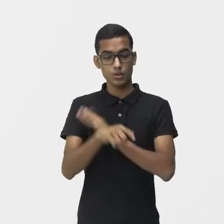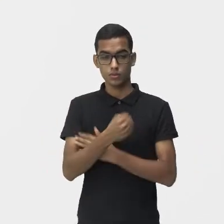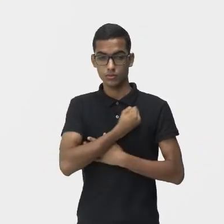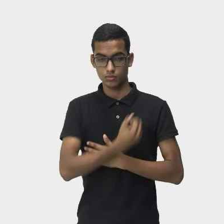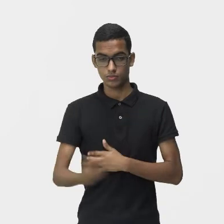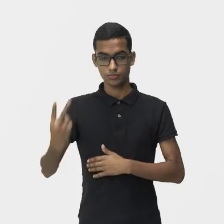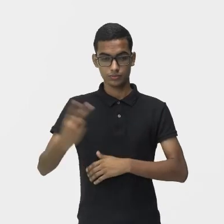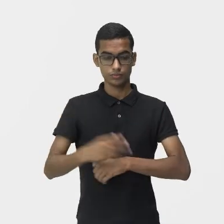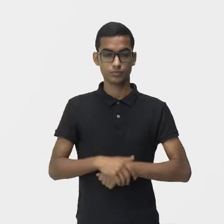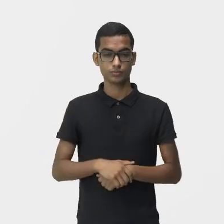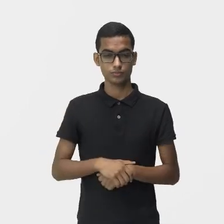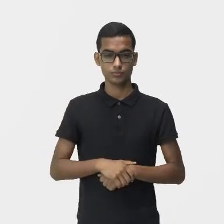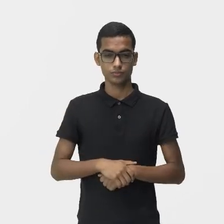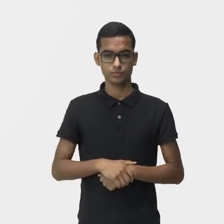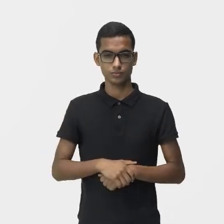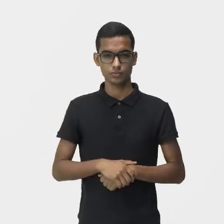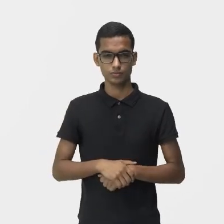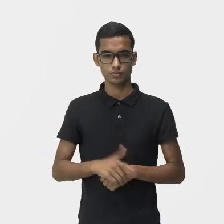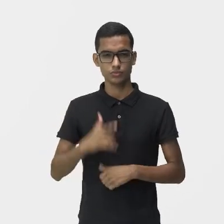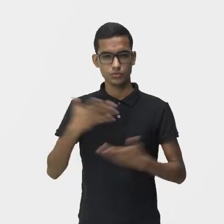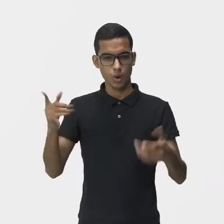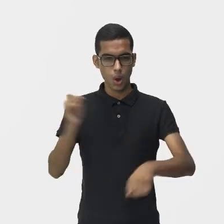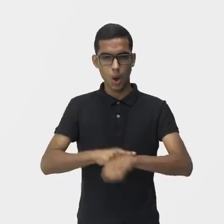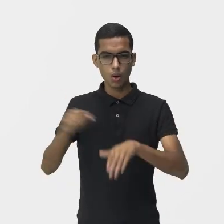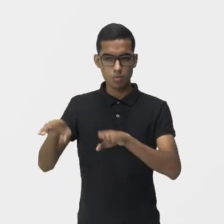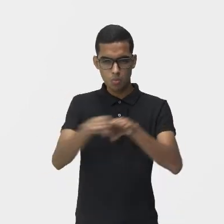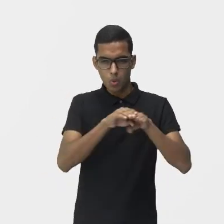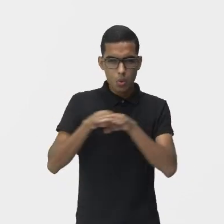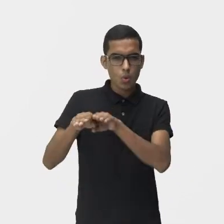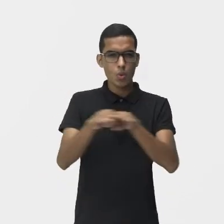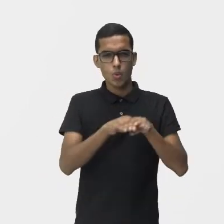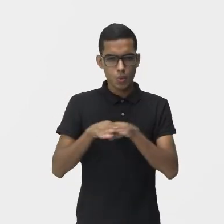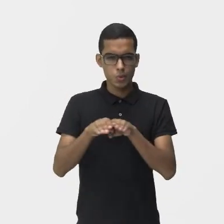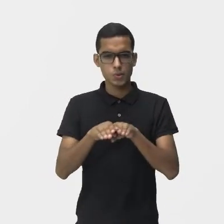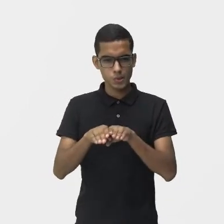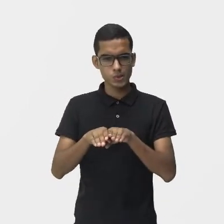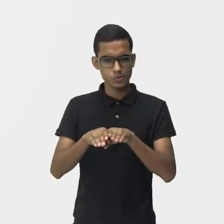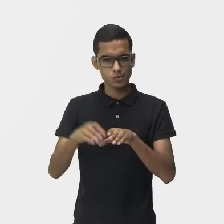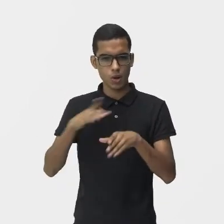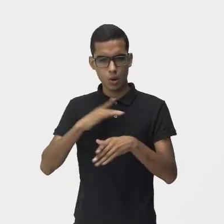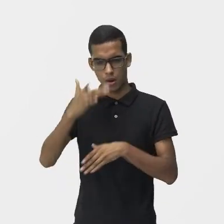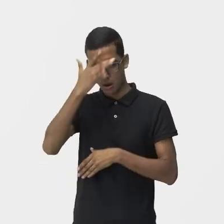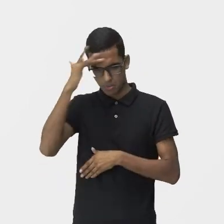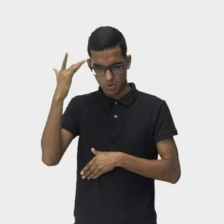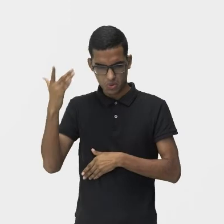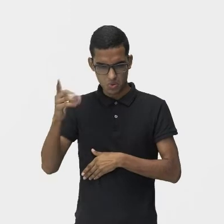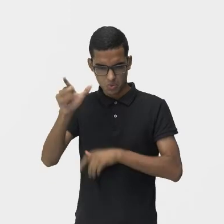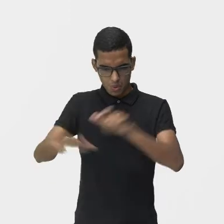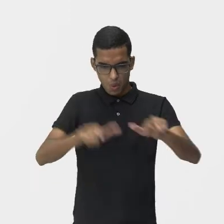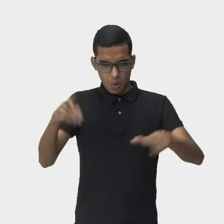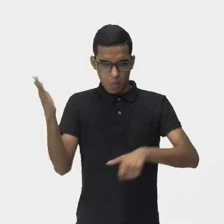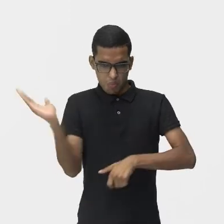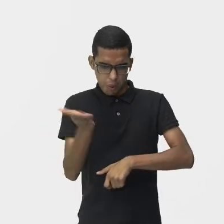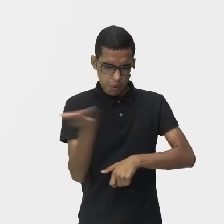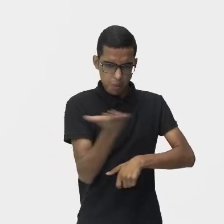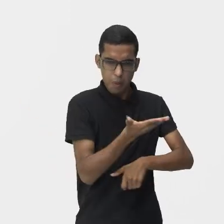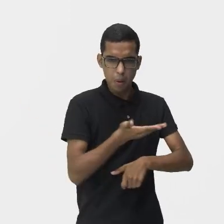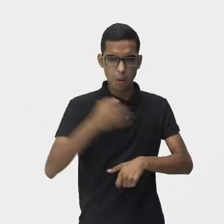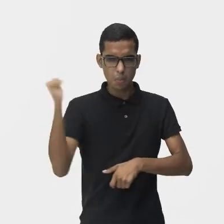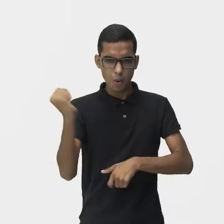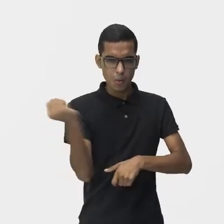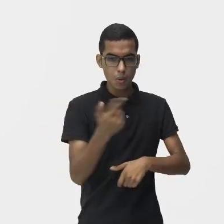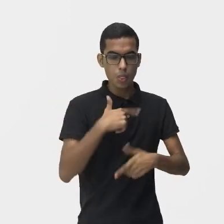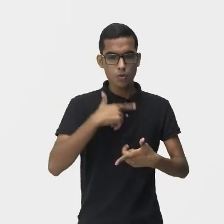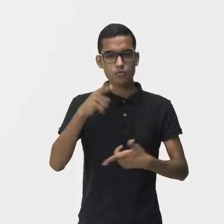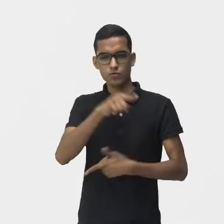seguinte: chegou a hora da igualdade, passar a foice por todas as cabeças. Portanto,